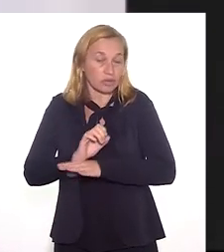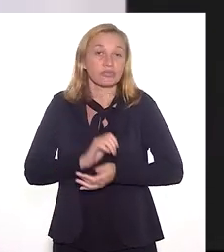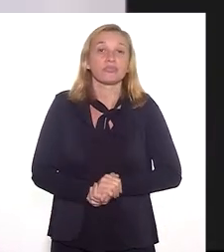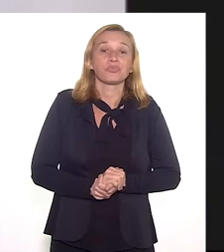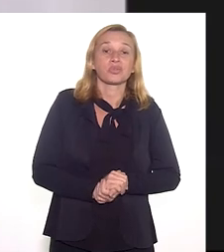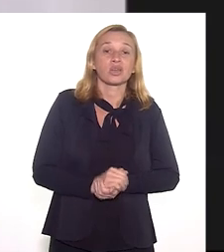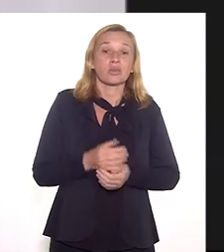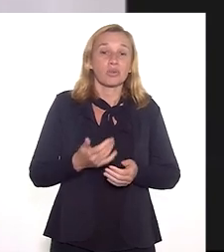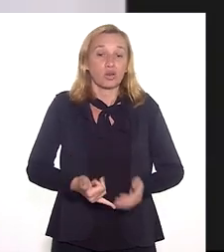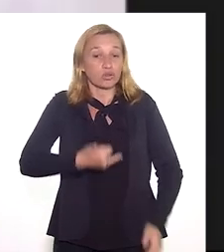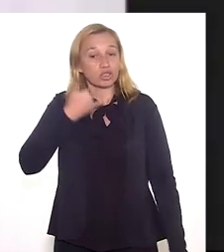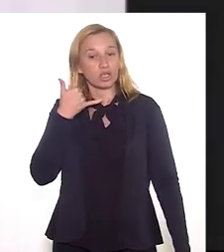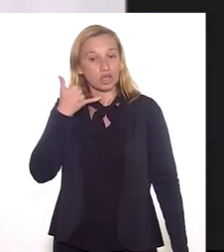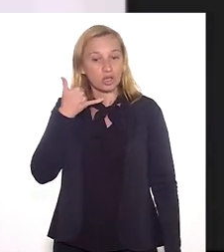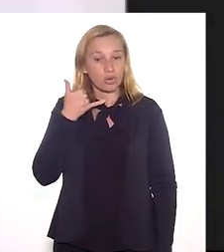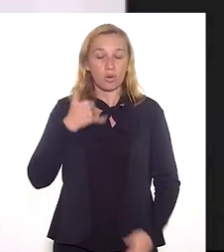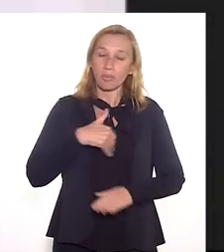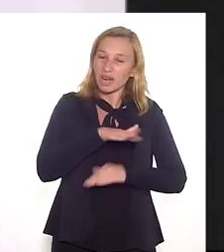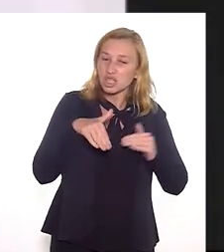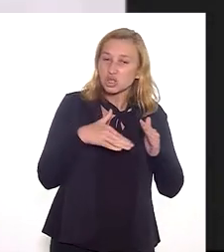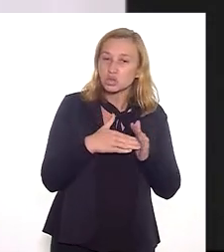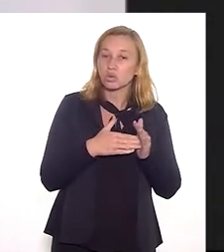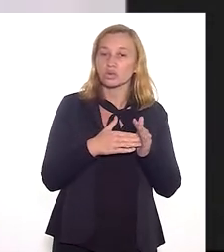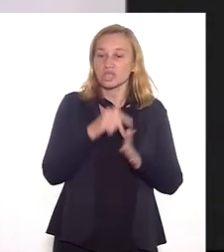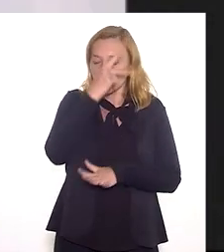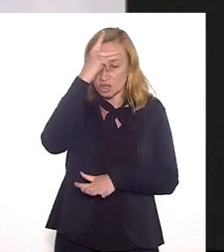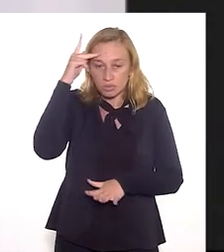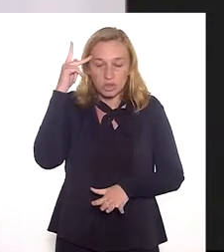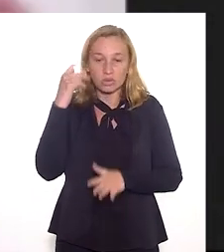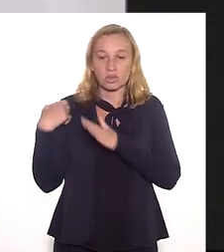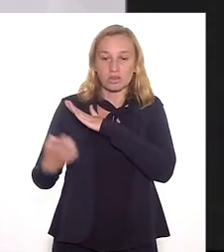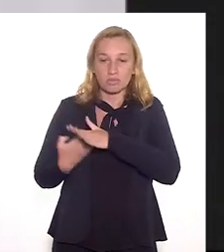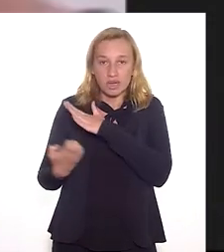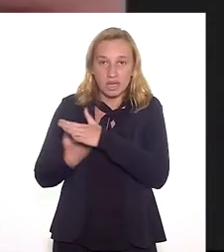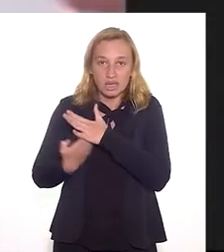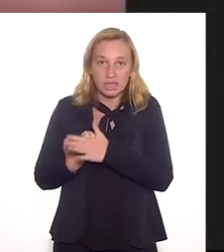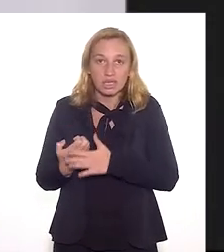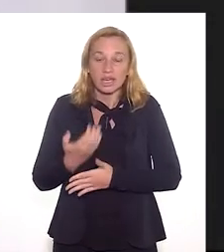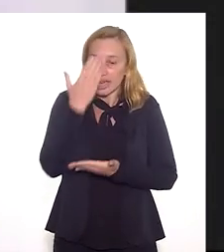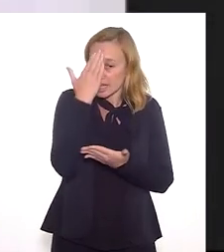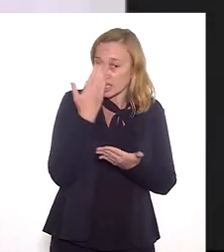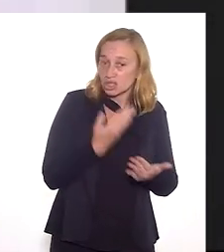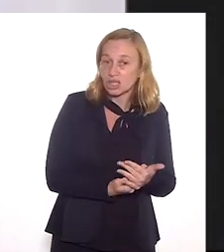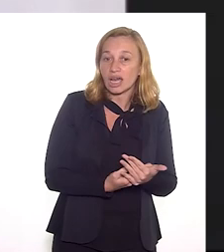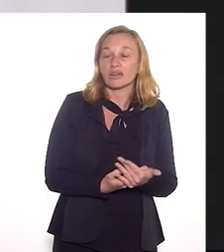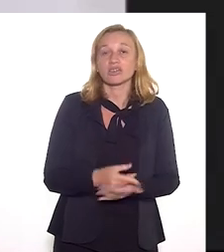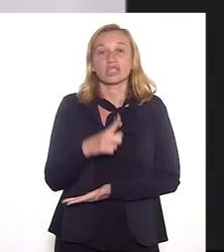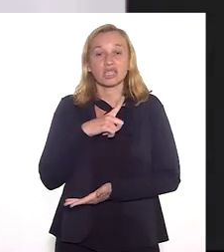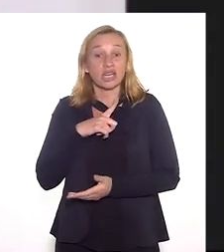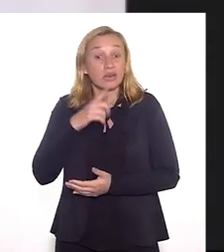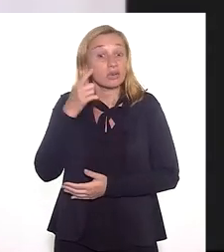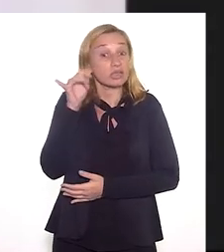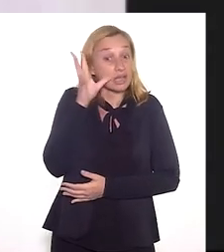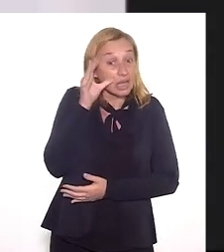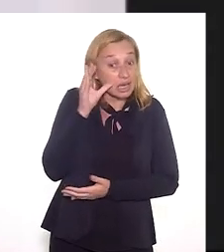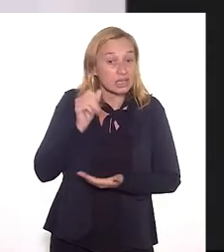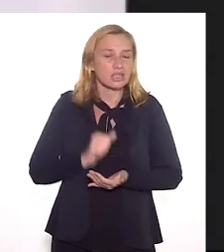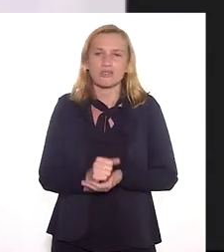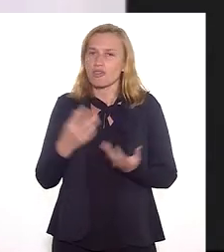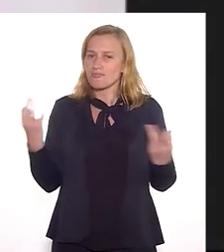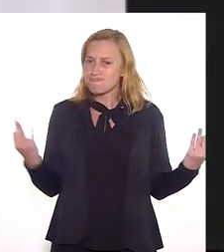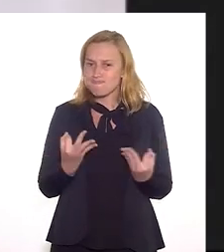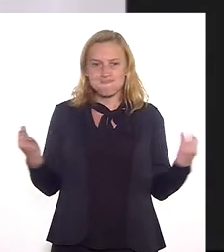Rio de Janeiro. Então, a gente literalmente pegou o telefone e ligou para essas pessoas, ligamos para essas empresas que a gente acreditava que